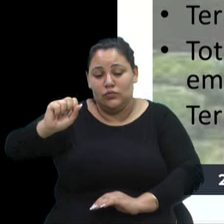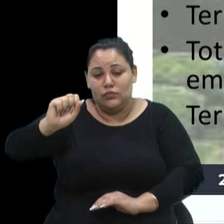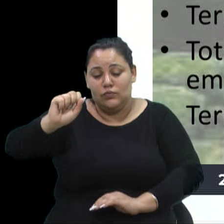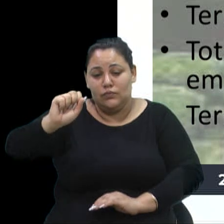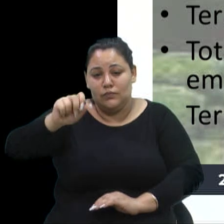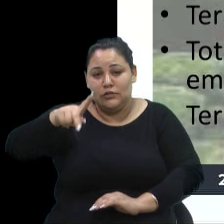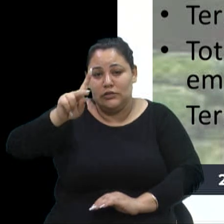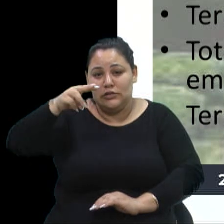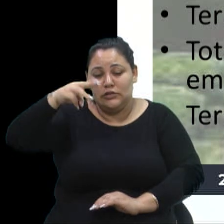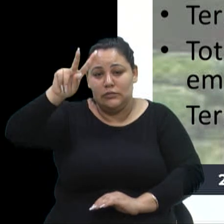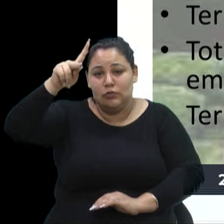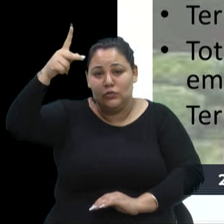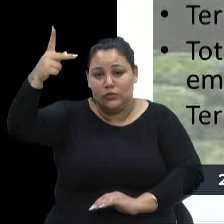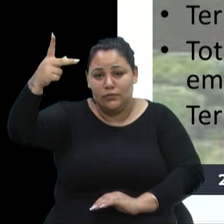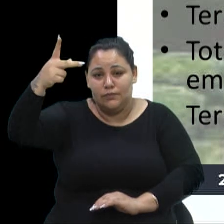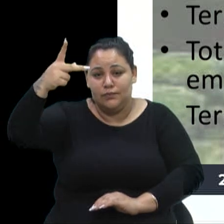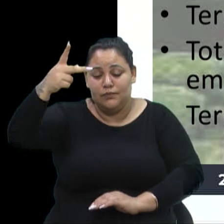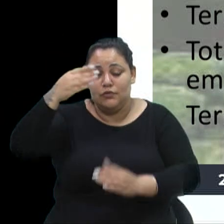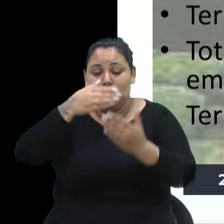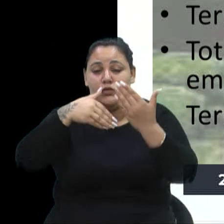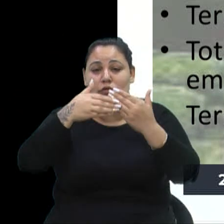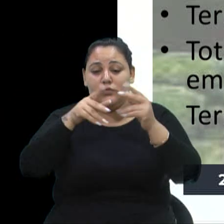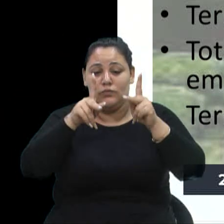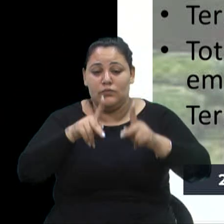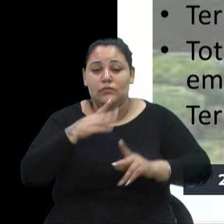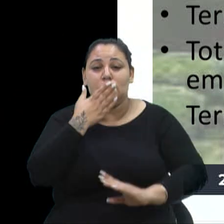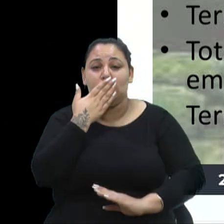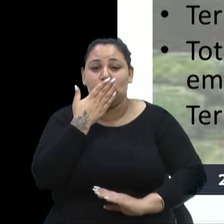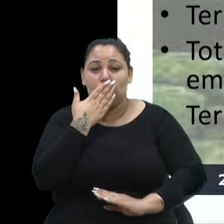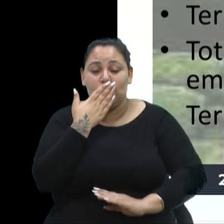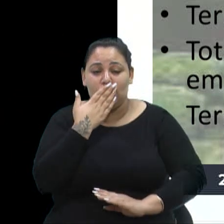Total de indígenas no país: